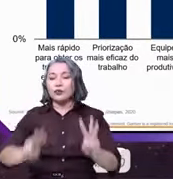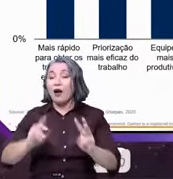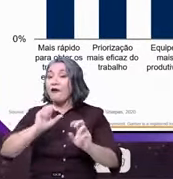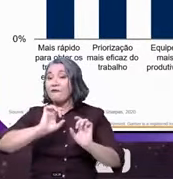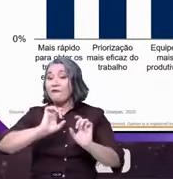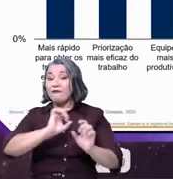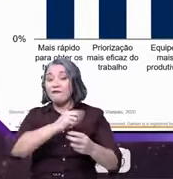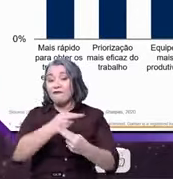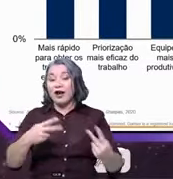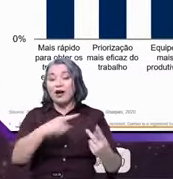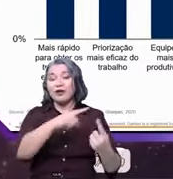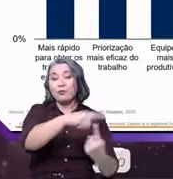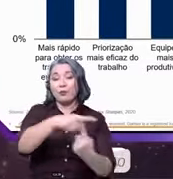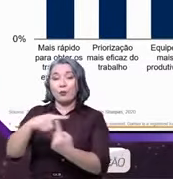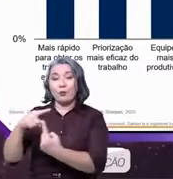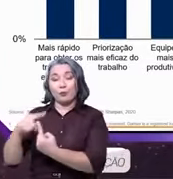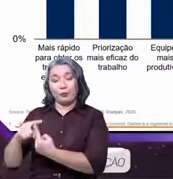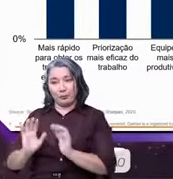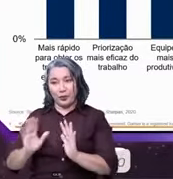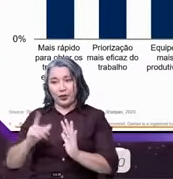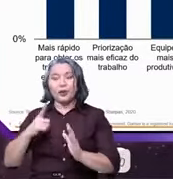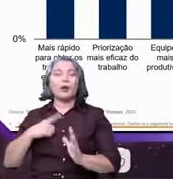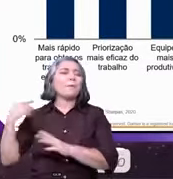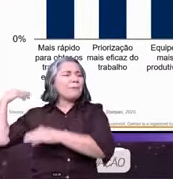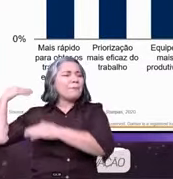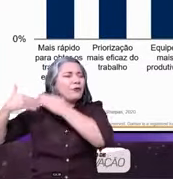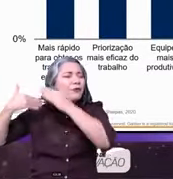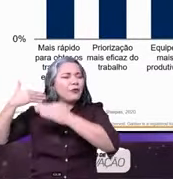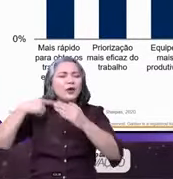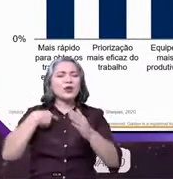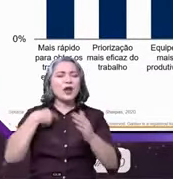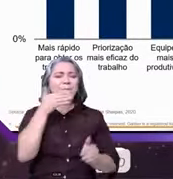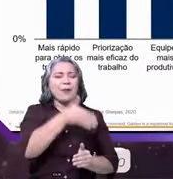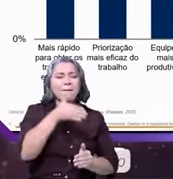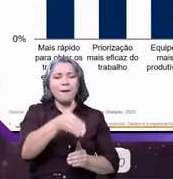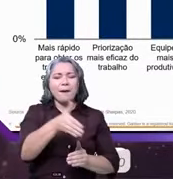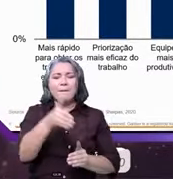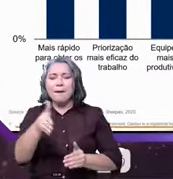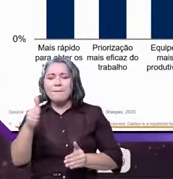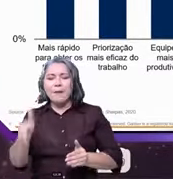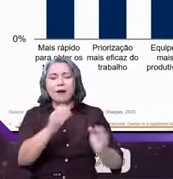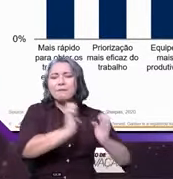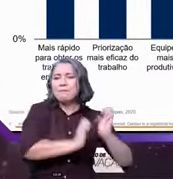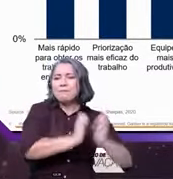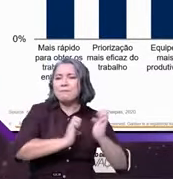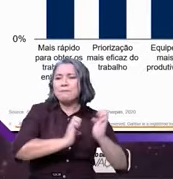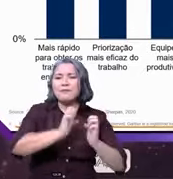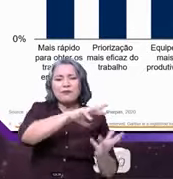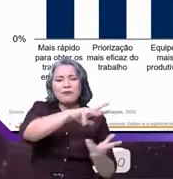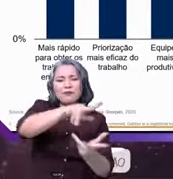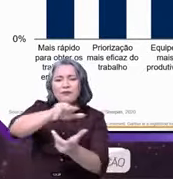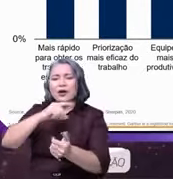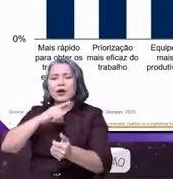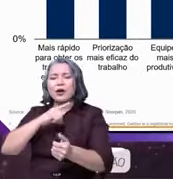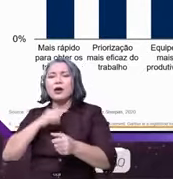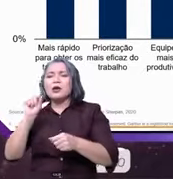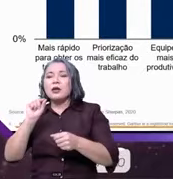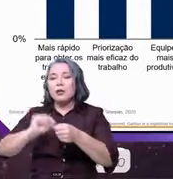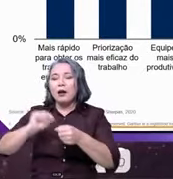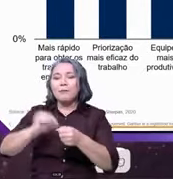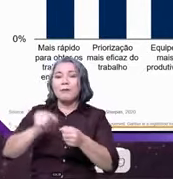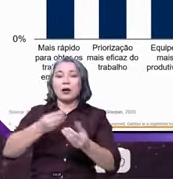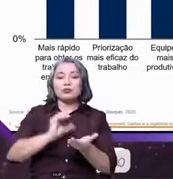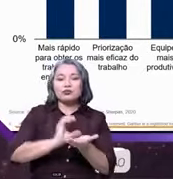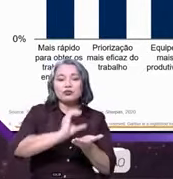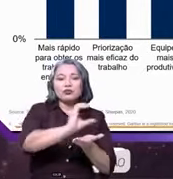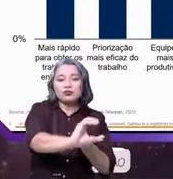ágil. De lá, então, eu participei de várias empresas e multinacionais onde se trabalha com entregas de